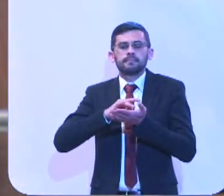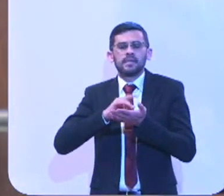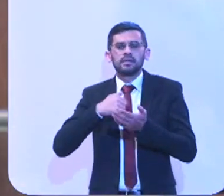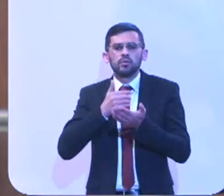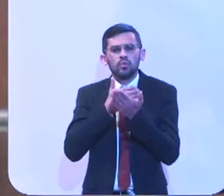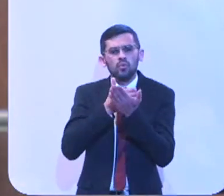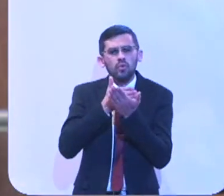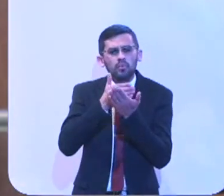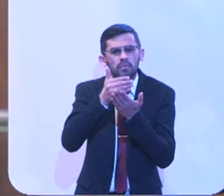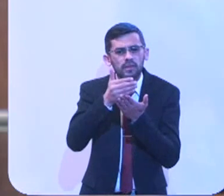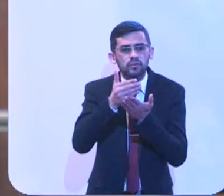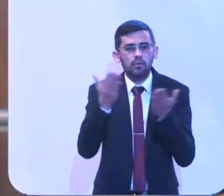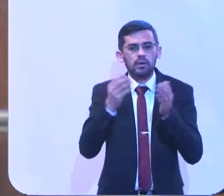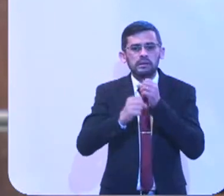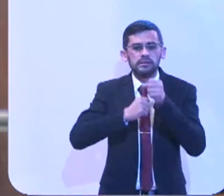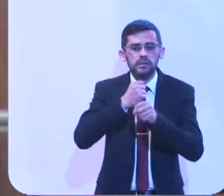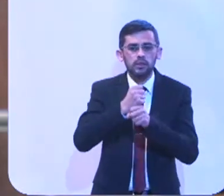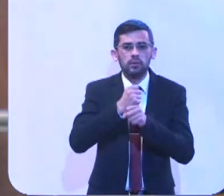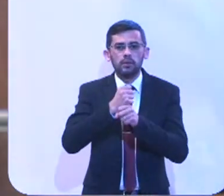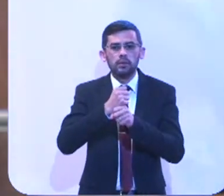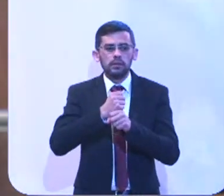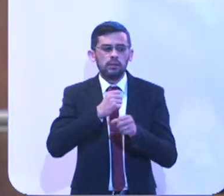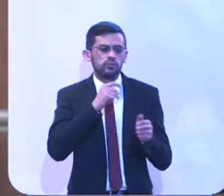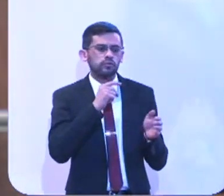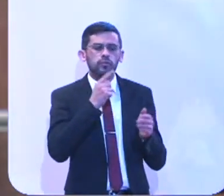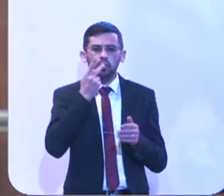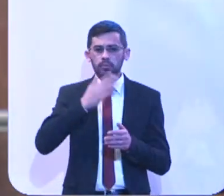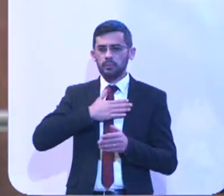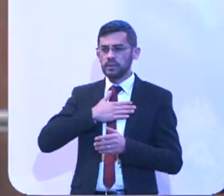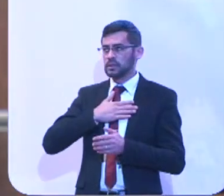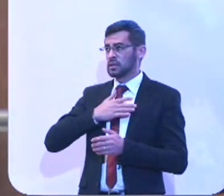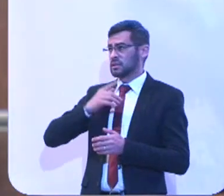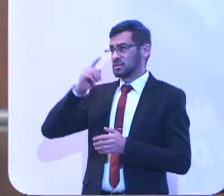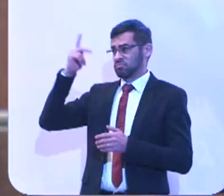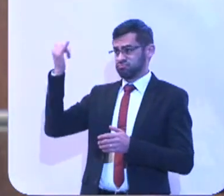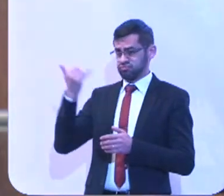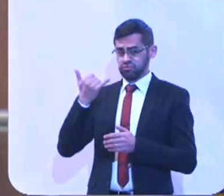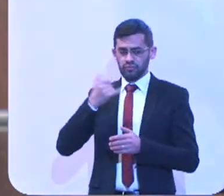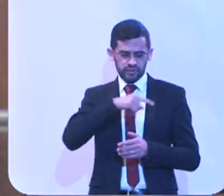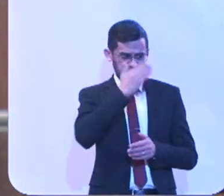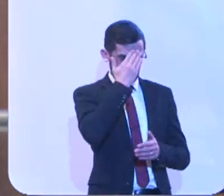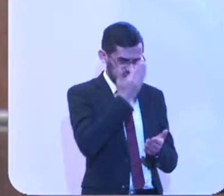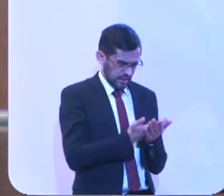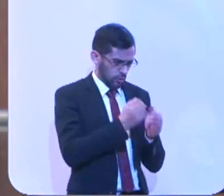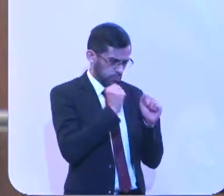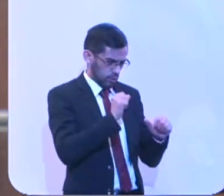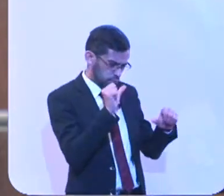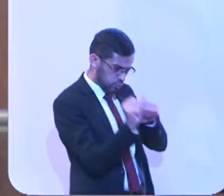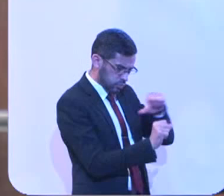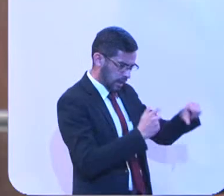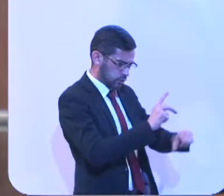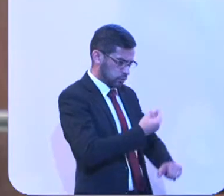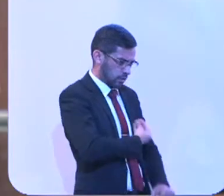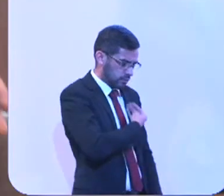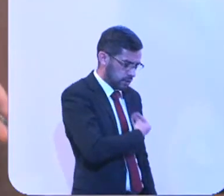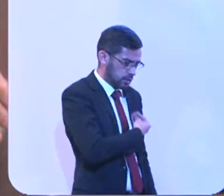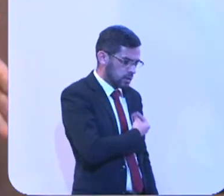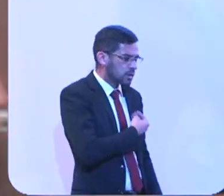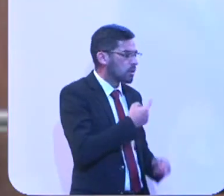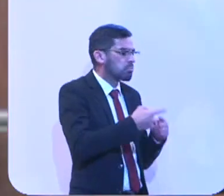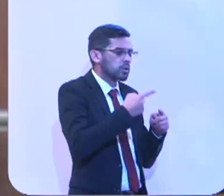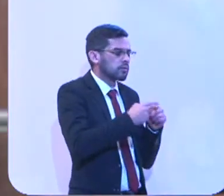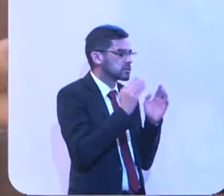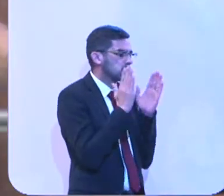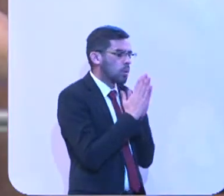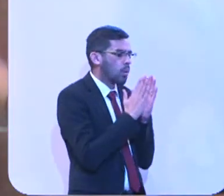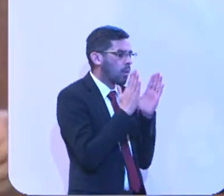No começo desse ano Deus me perguntou: você crê que eu posso transformar a sua vida mesmo? Então por que que você não ora